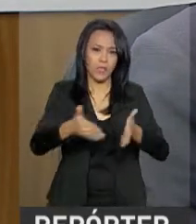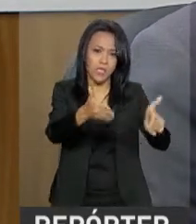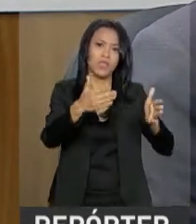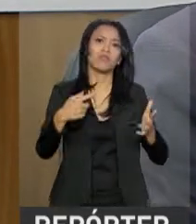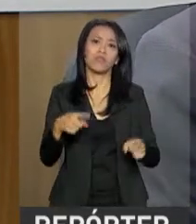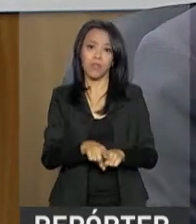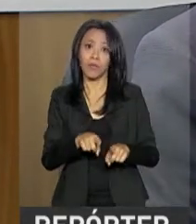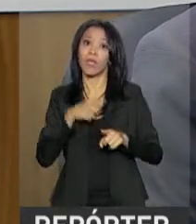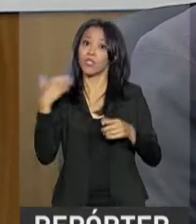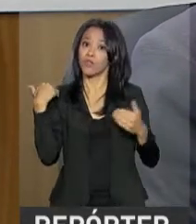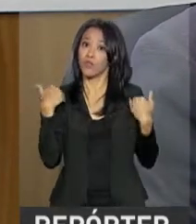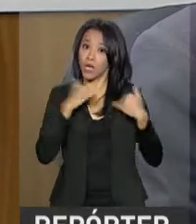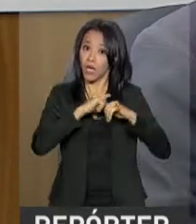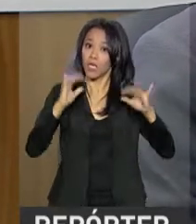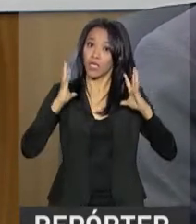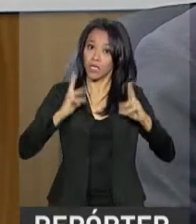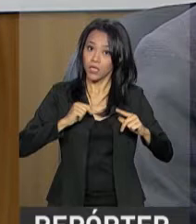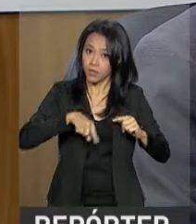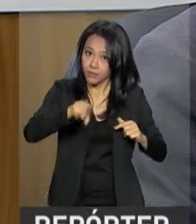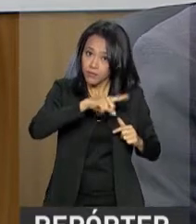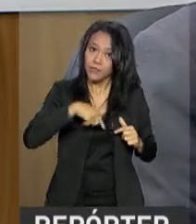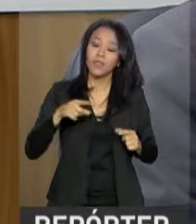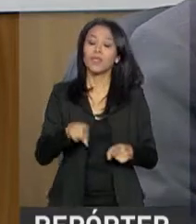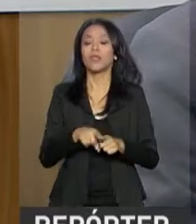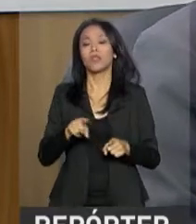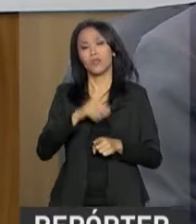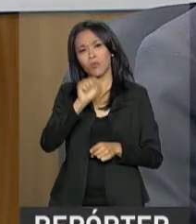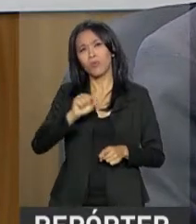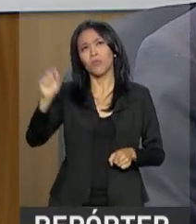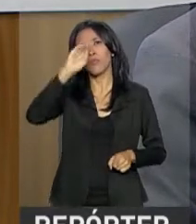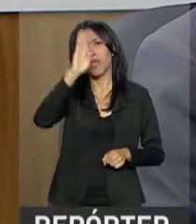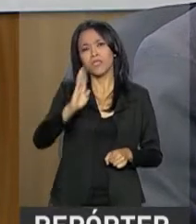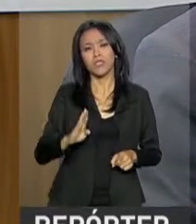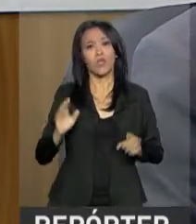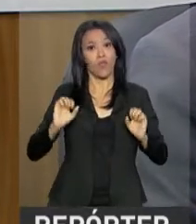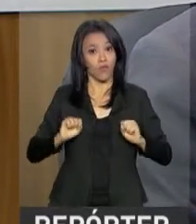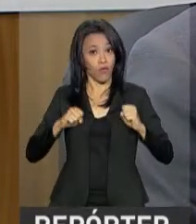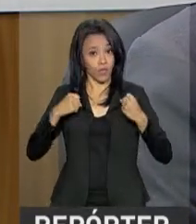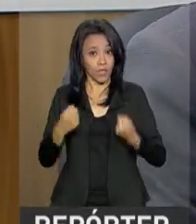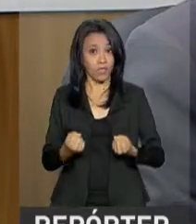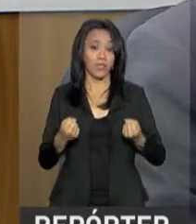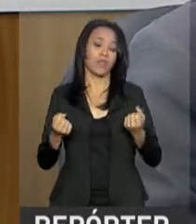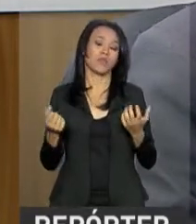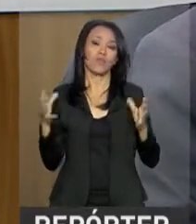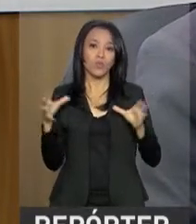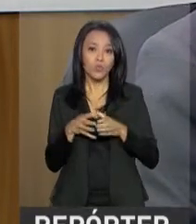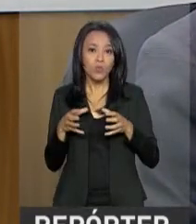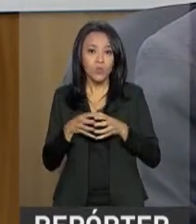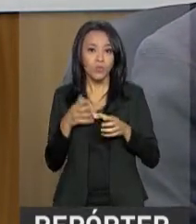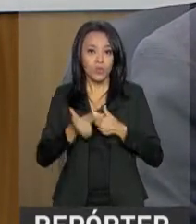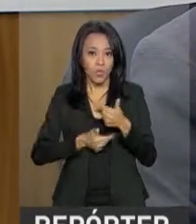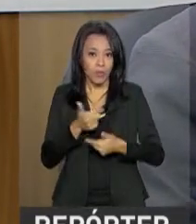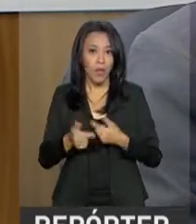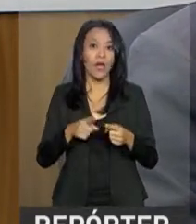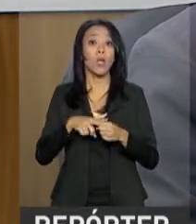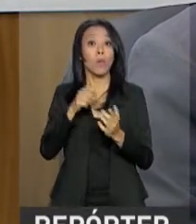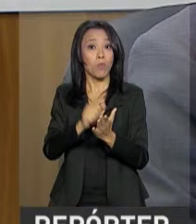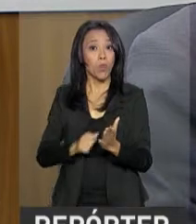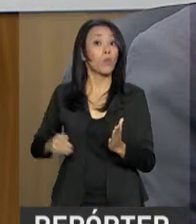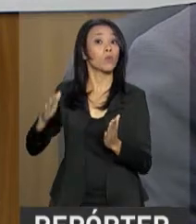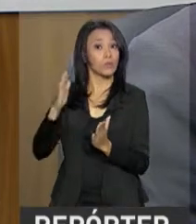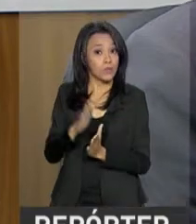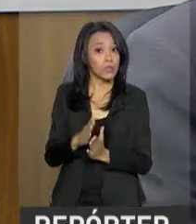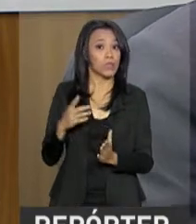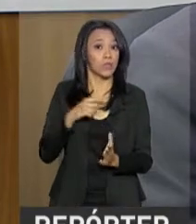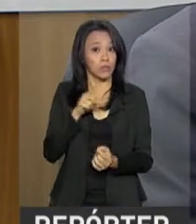rios a campanha que nós estamos fazendo a mobilização nacional fortalecimento dos comitês de bacia conversão de multas para proteger